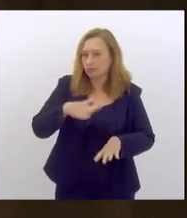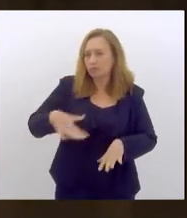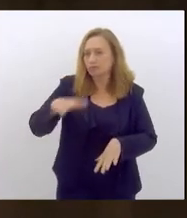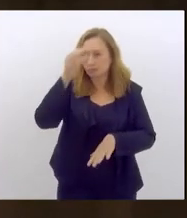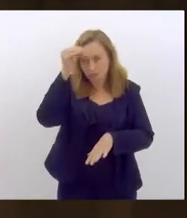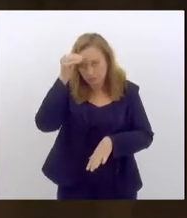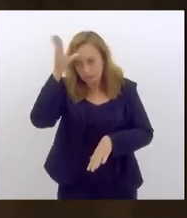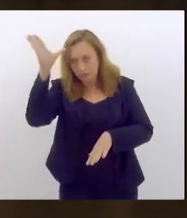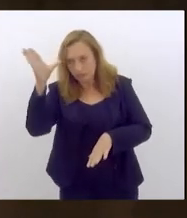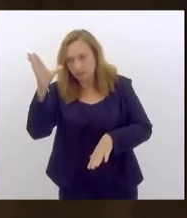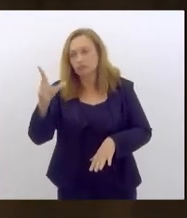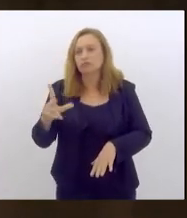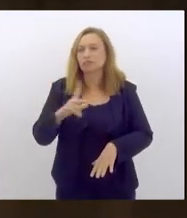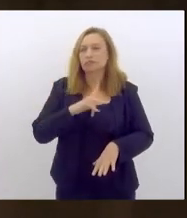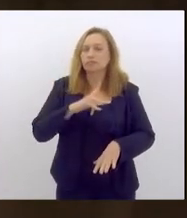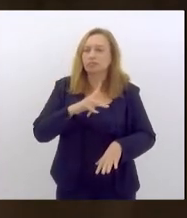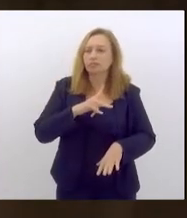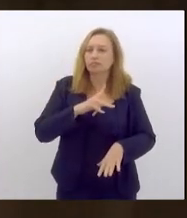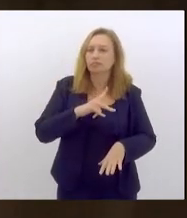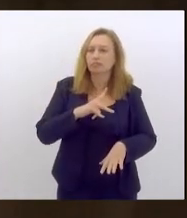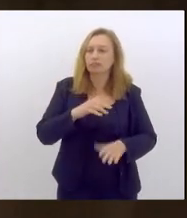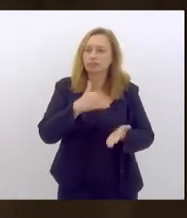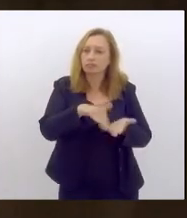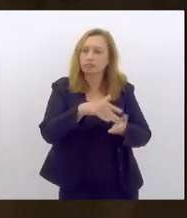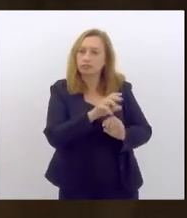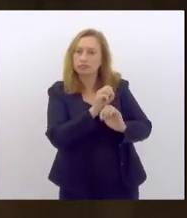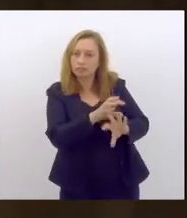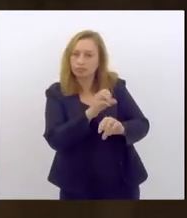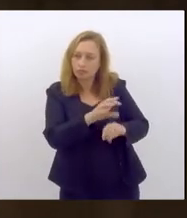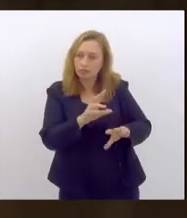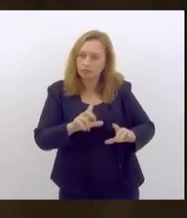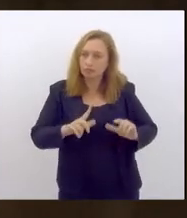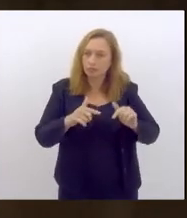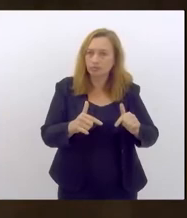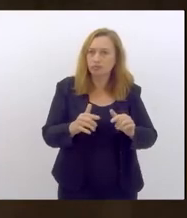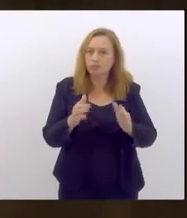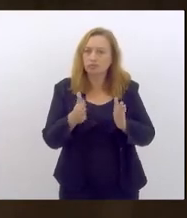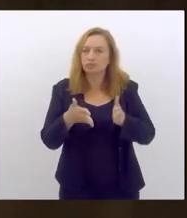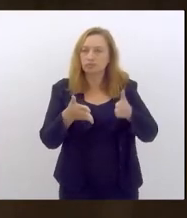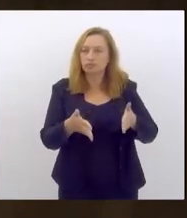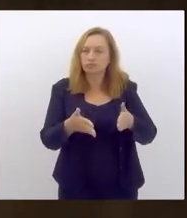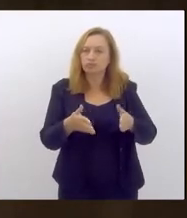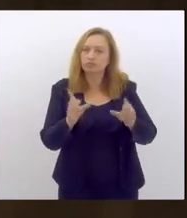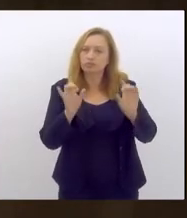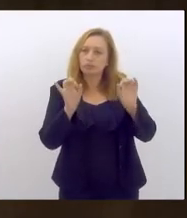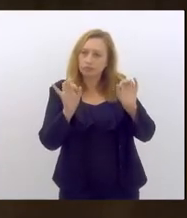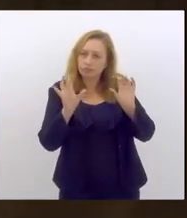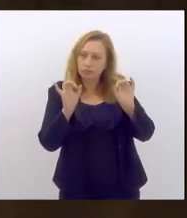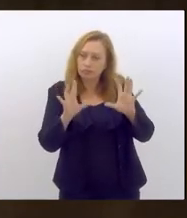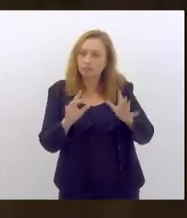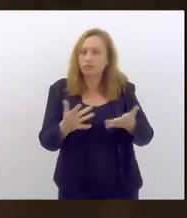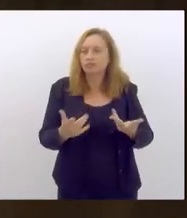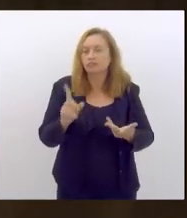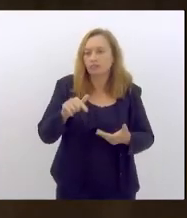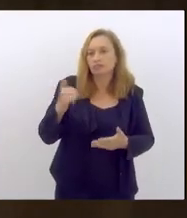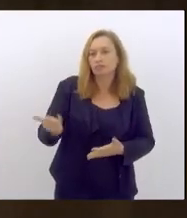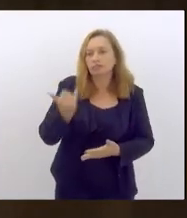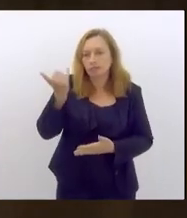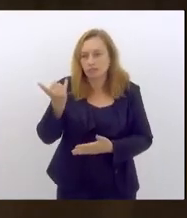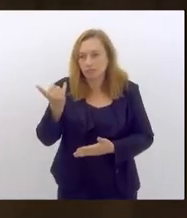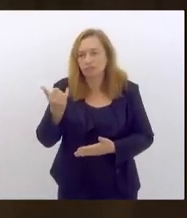aproveitados pela própria SEDUC, Flávio, para atuar como professores de disciplinas específicas. Então, é muito importante que a